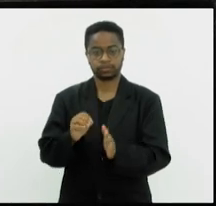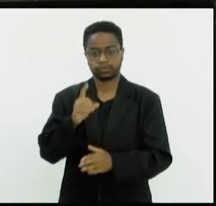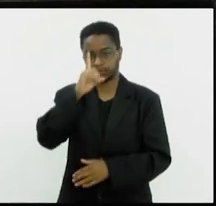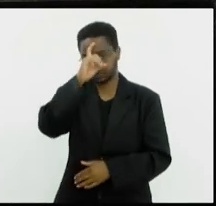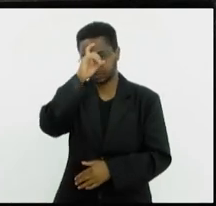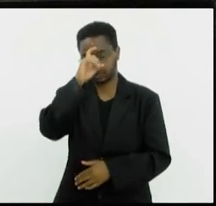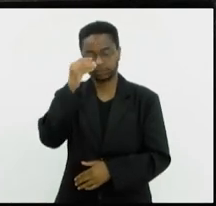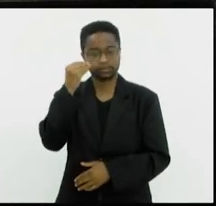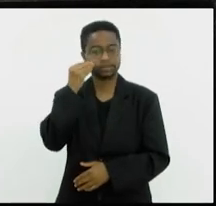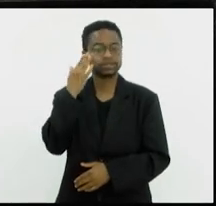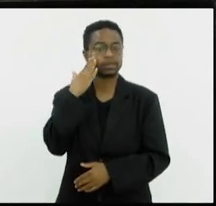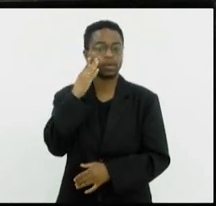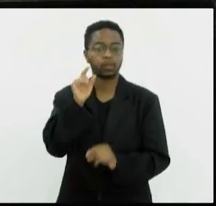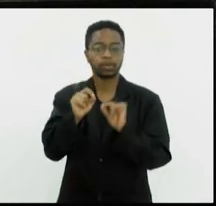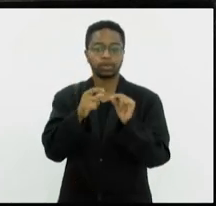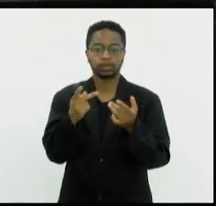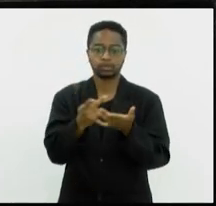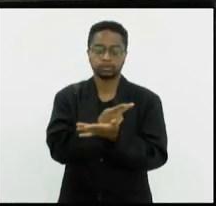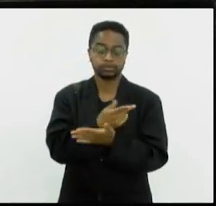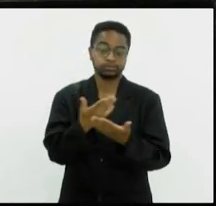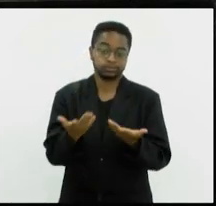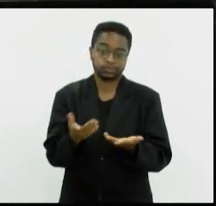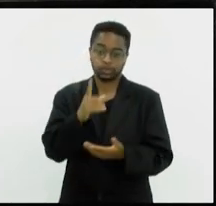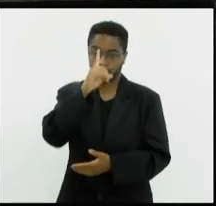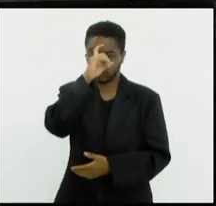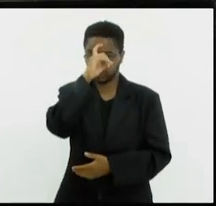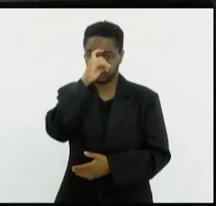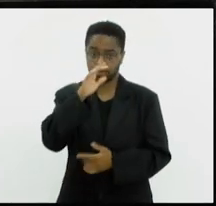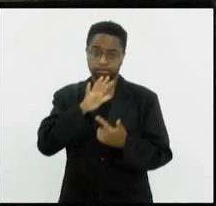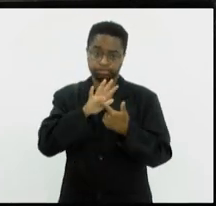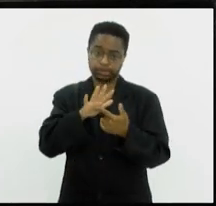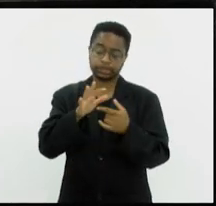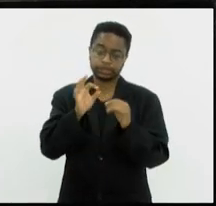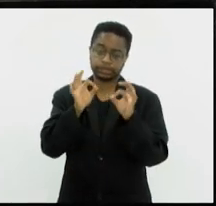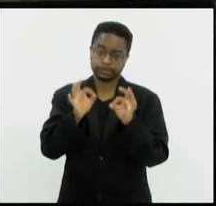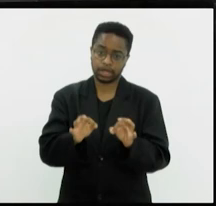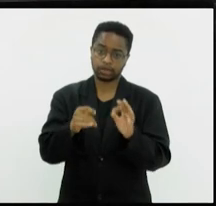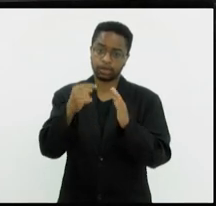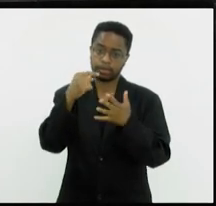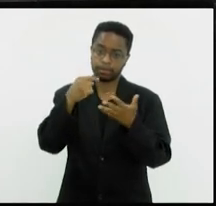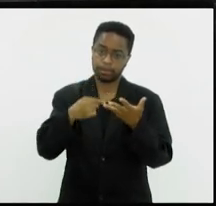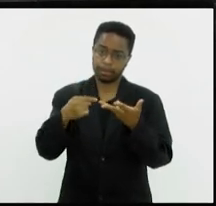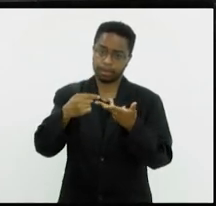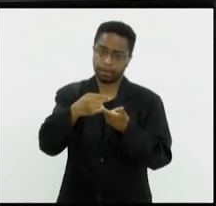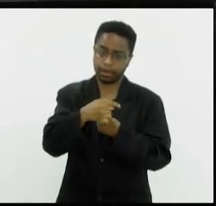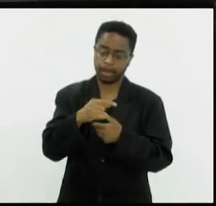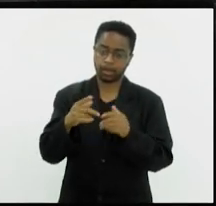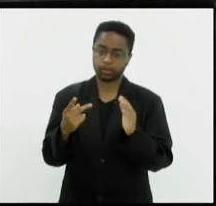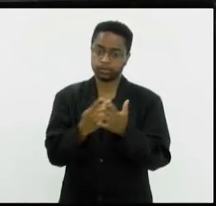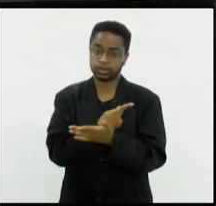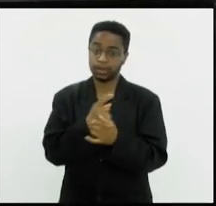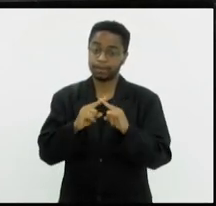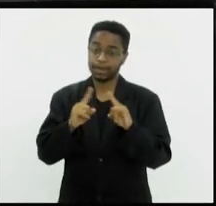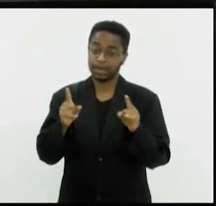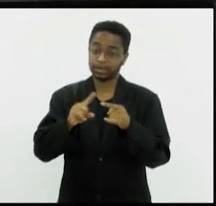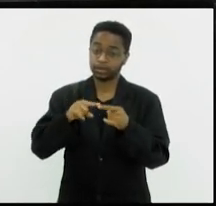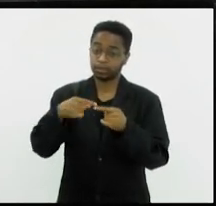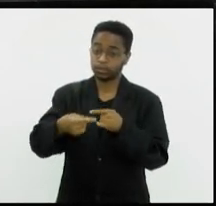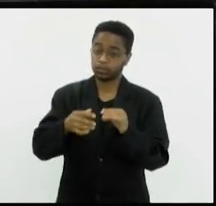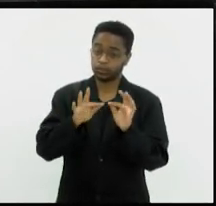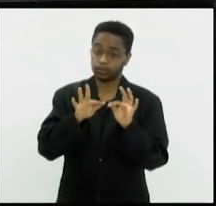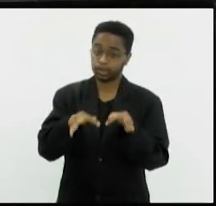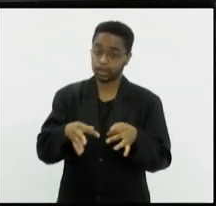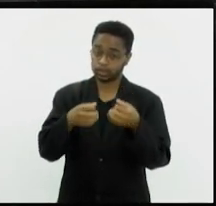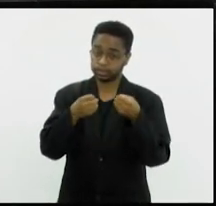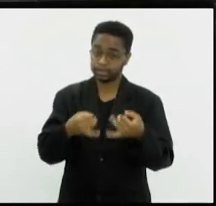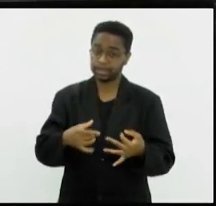que que havia o hospital foi muito correto disse isso isso isso aconteceu mas no final da explicação são